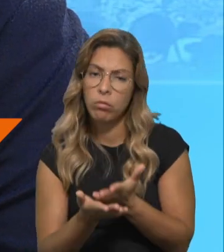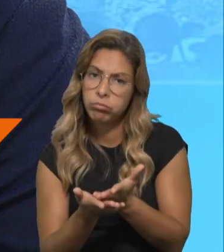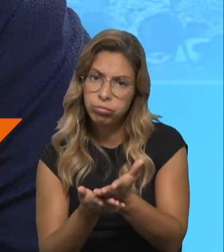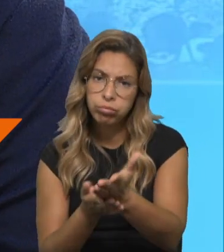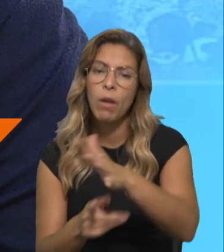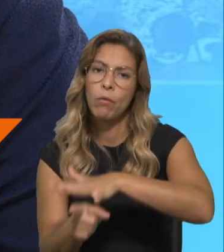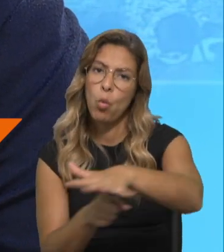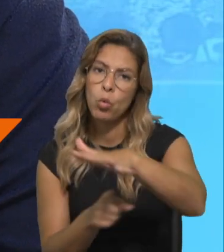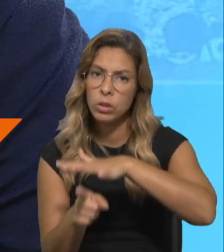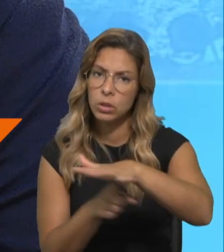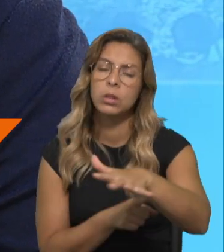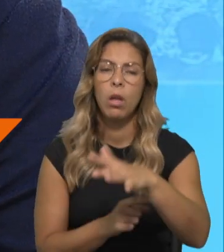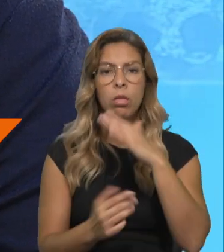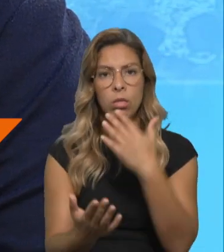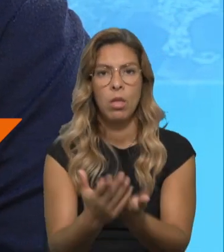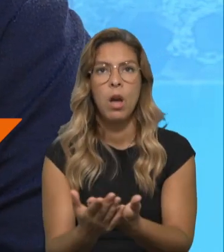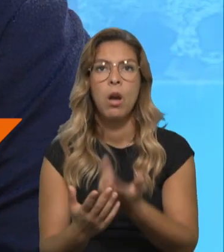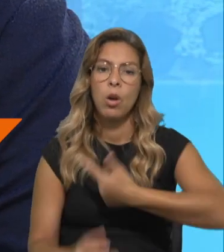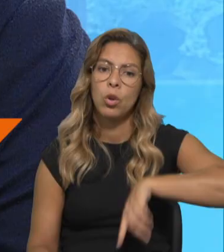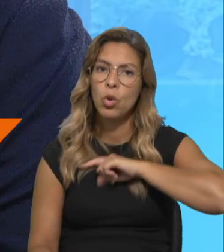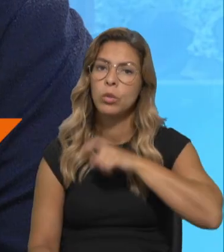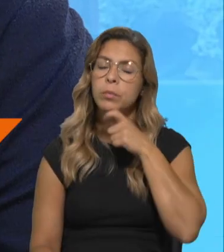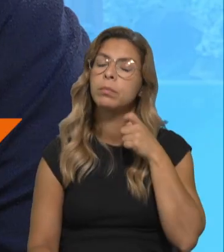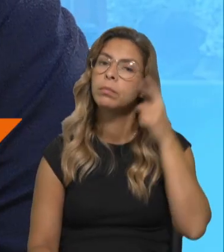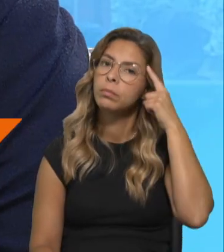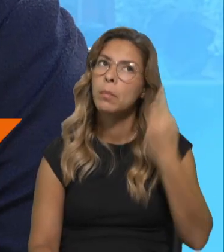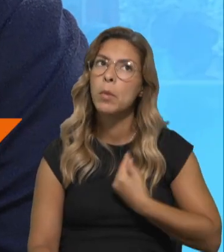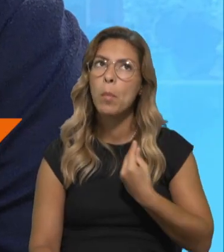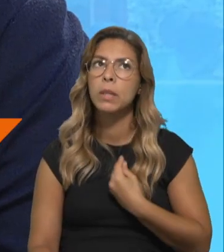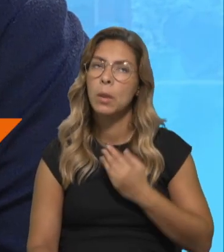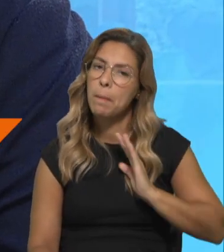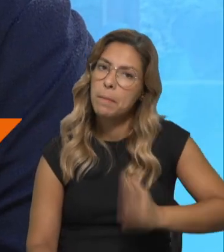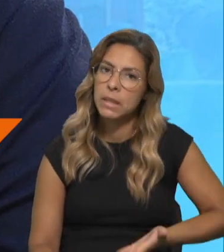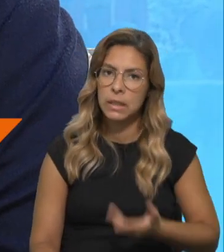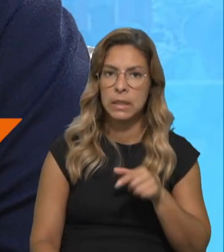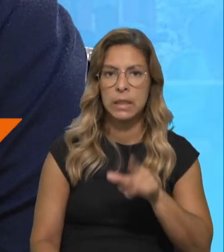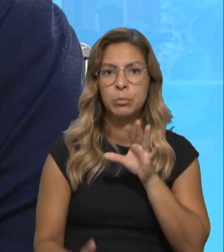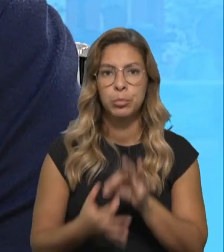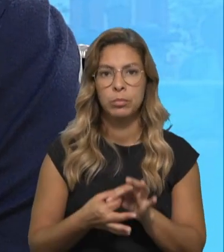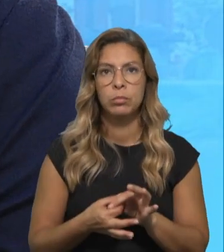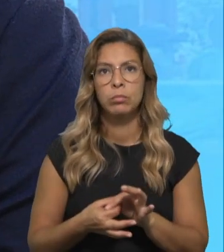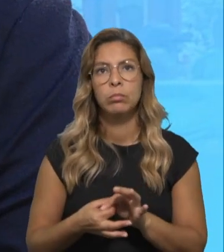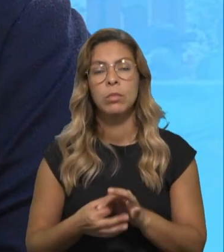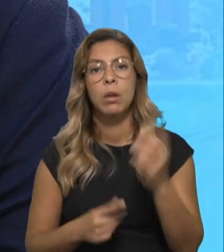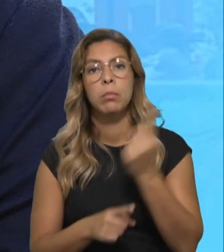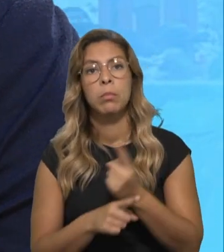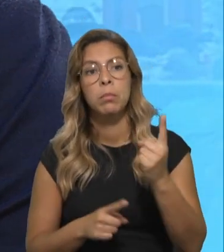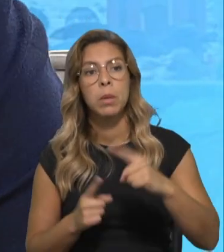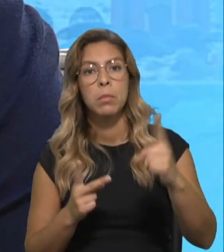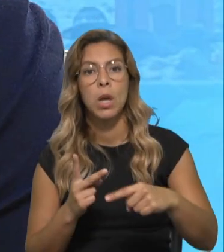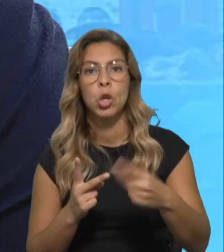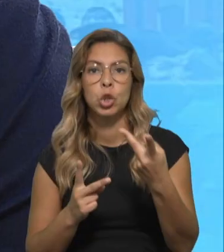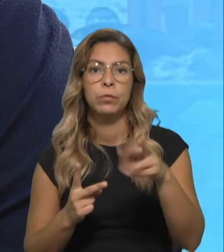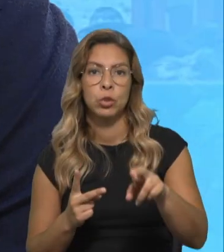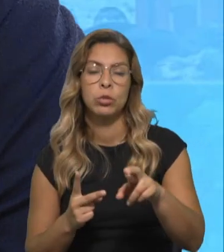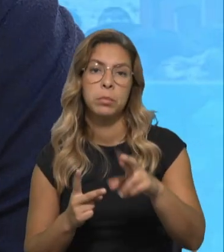que nós, presbíteros, devíamos nos preocupar em que a evangelização não acontecesse 2 dias por semana, sábado e domingo, mas que